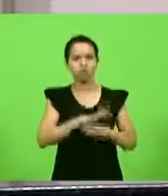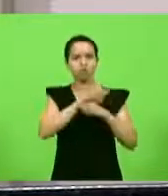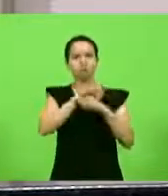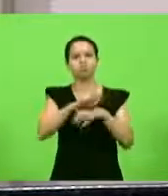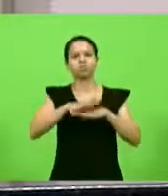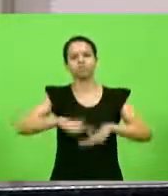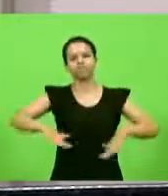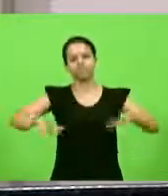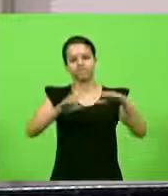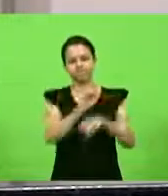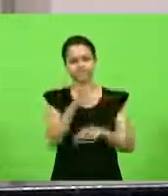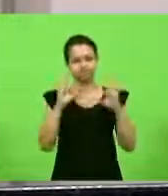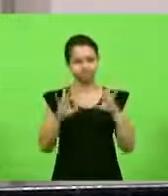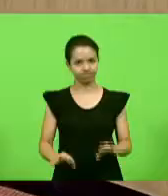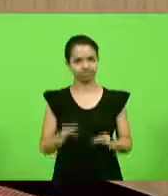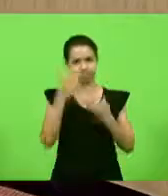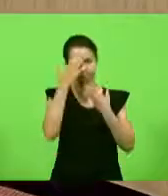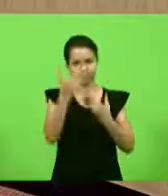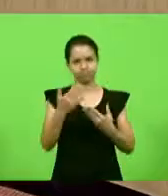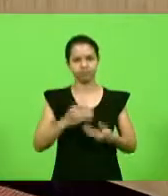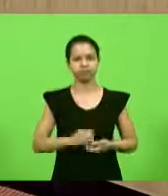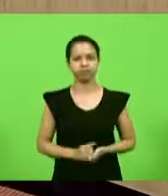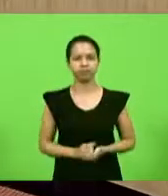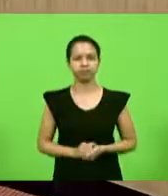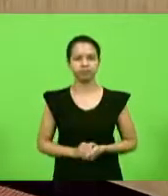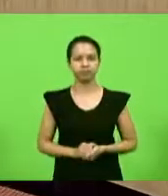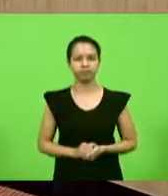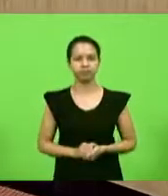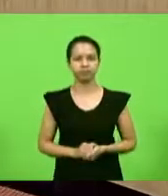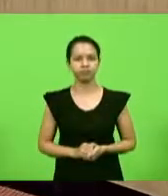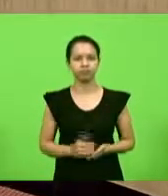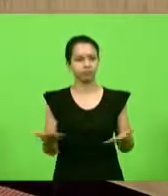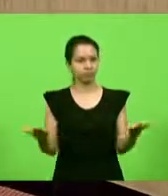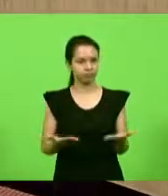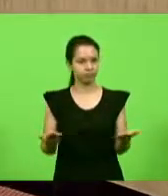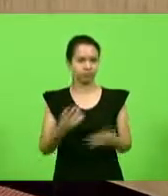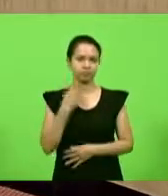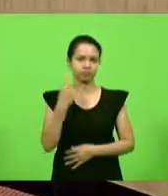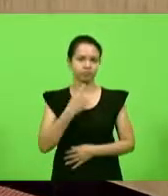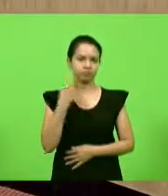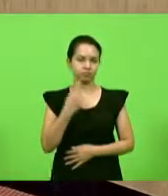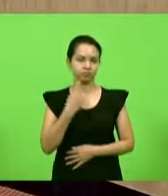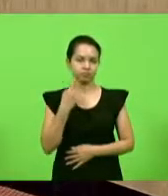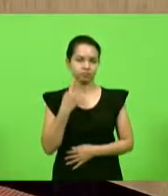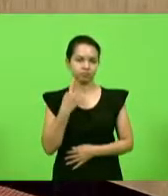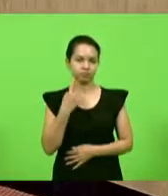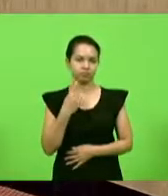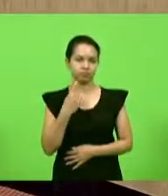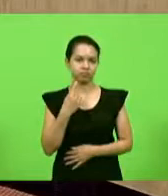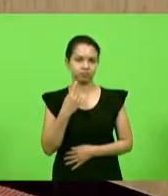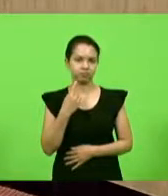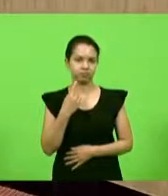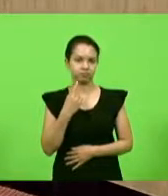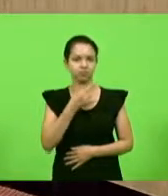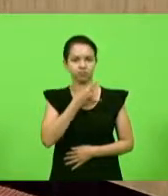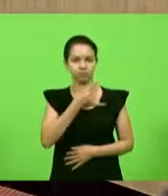Catarina. Obrigado, senhor presidente. Com a palavra, deputado Valdir